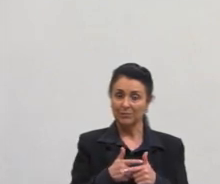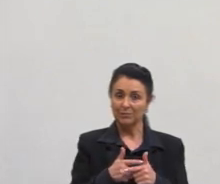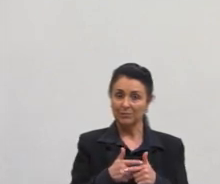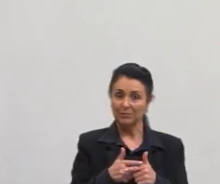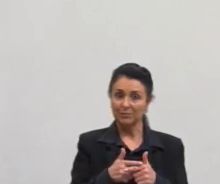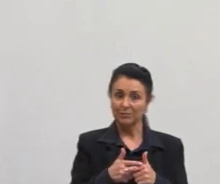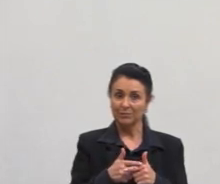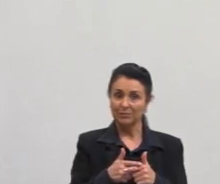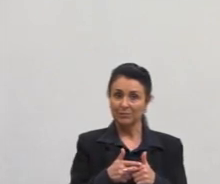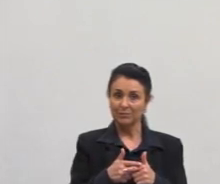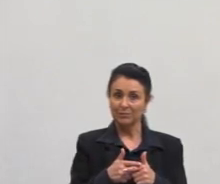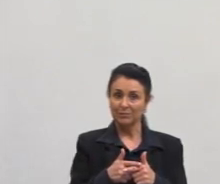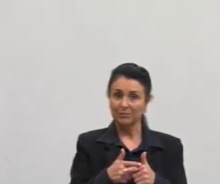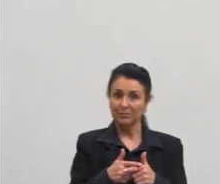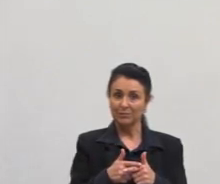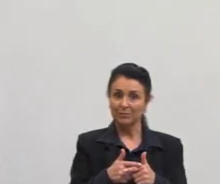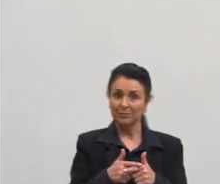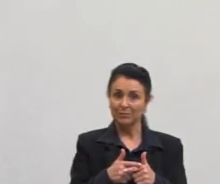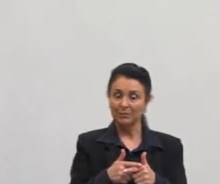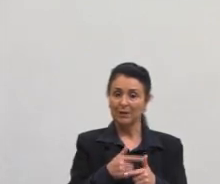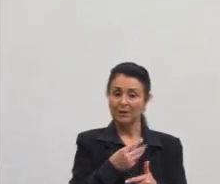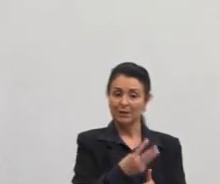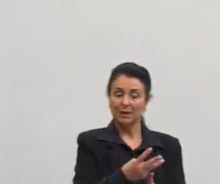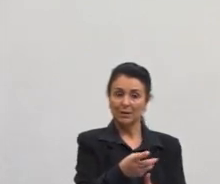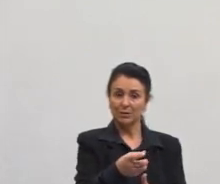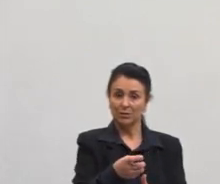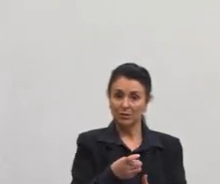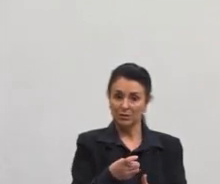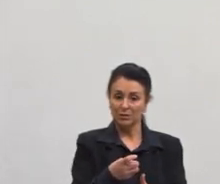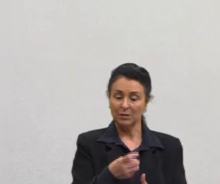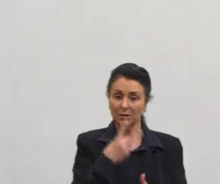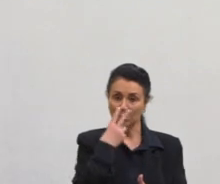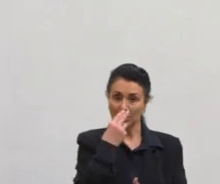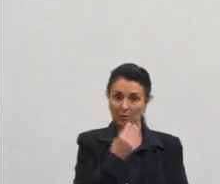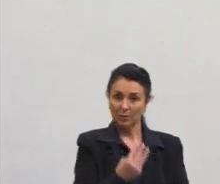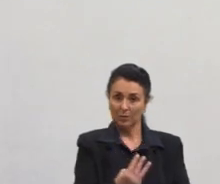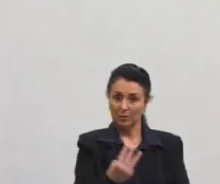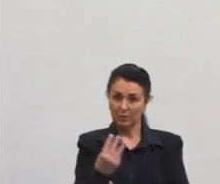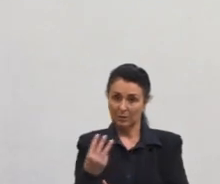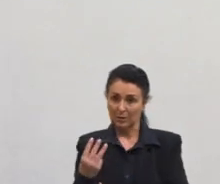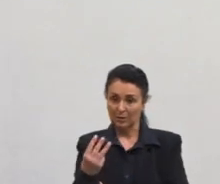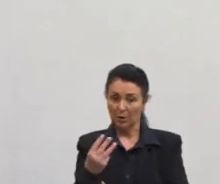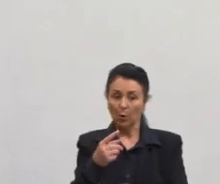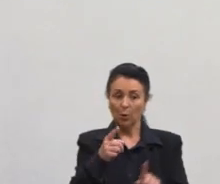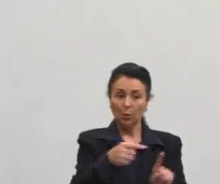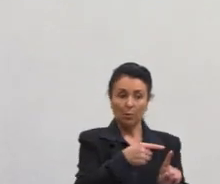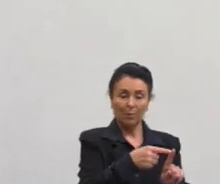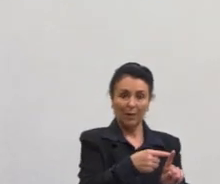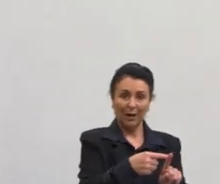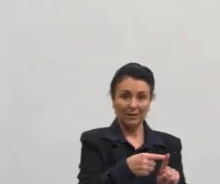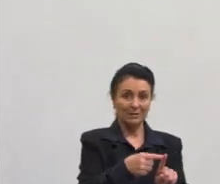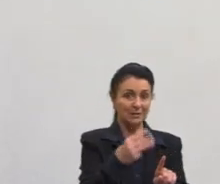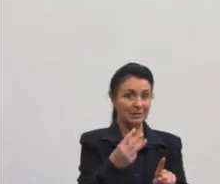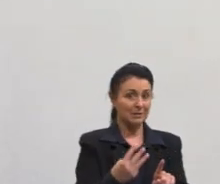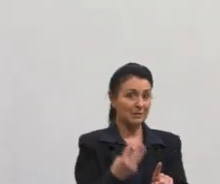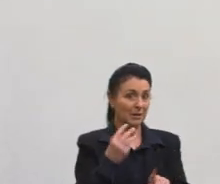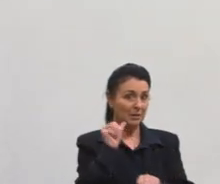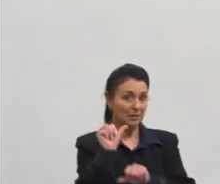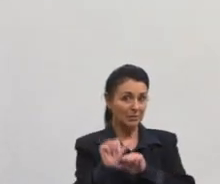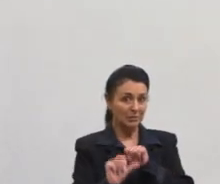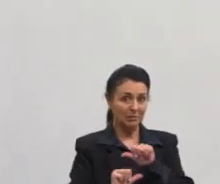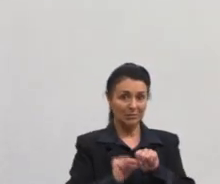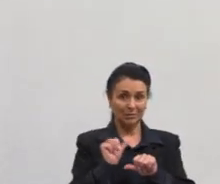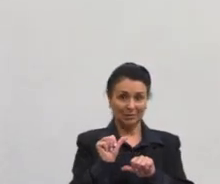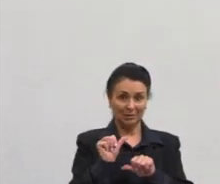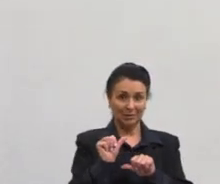e na verdade então aqui eu vou ter 3x = 33 e esse mais três passa para cá subtraindo